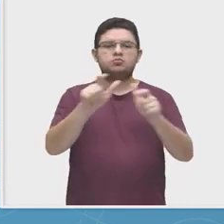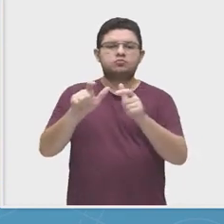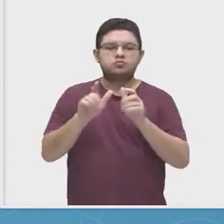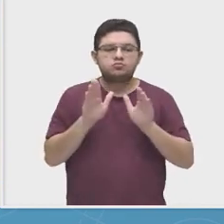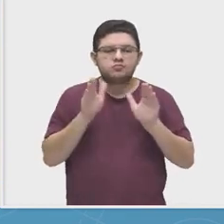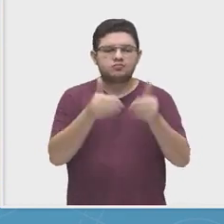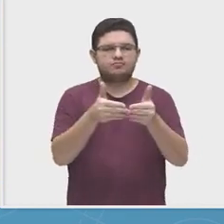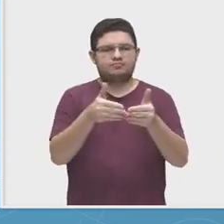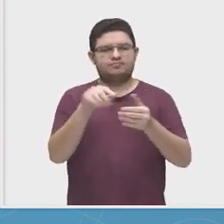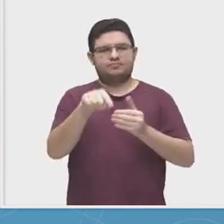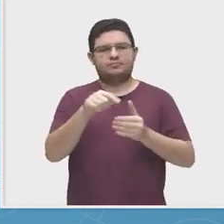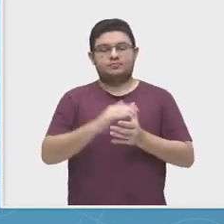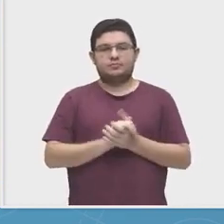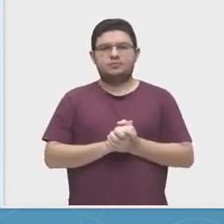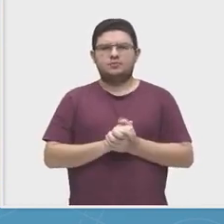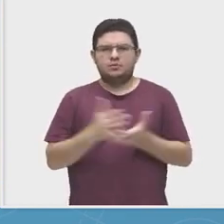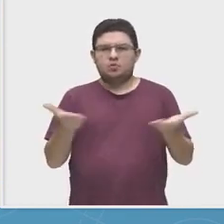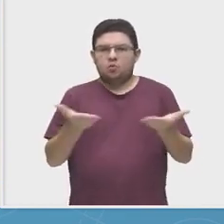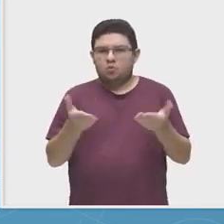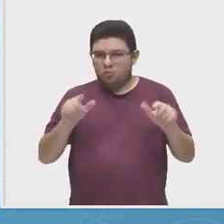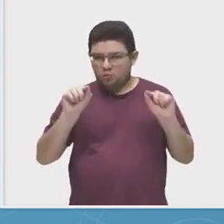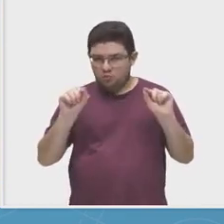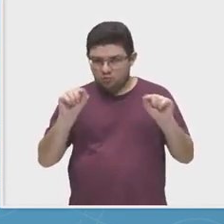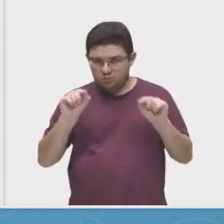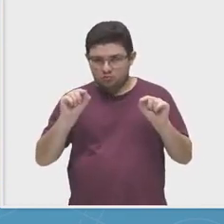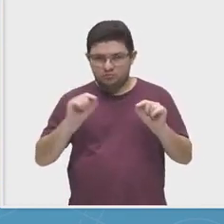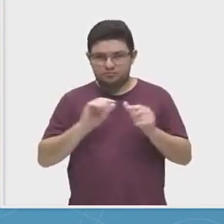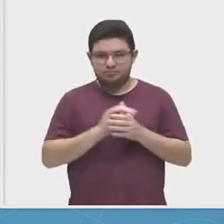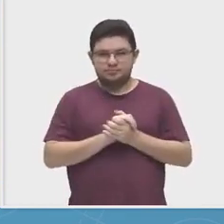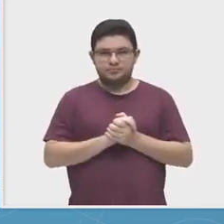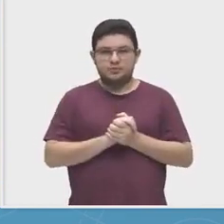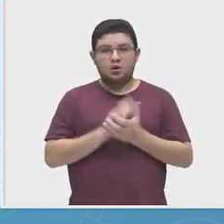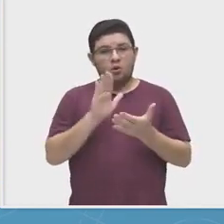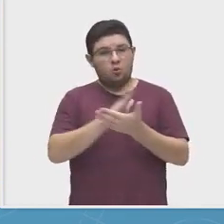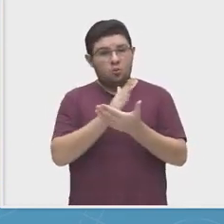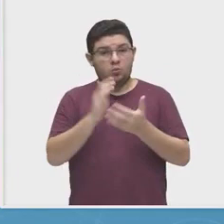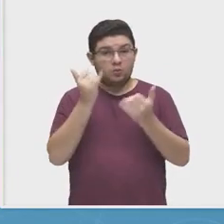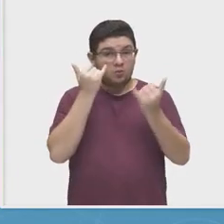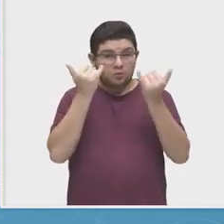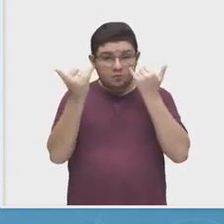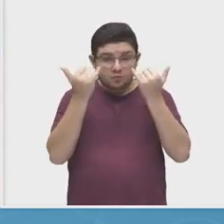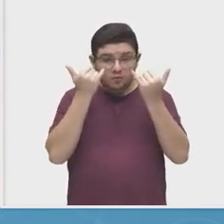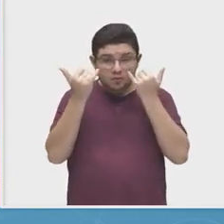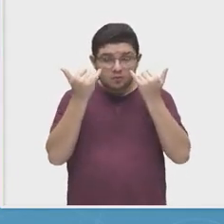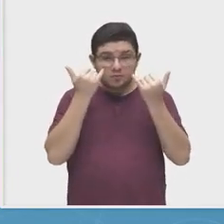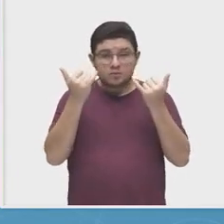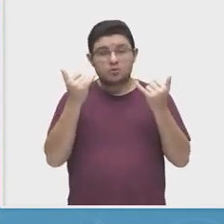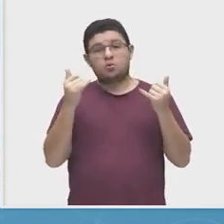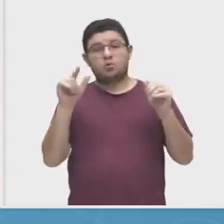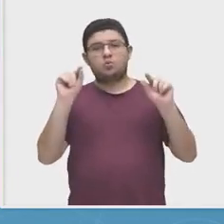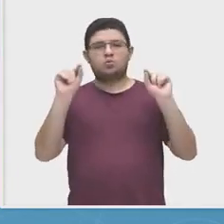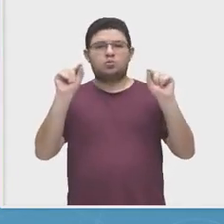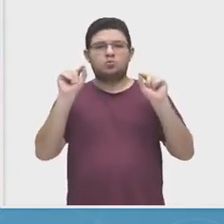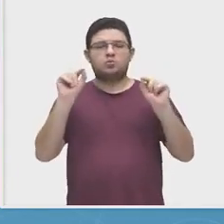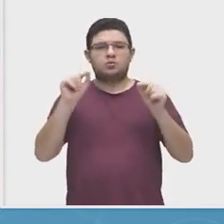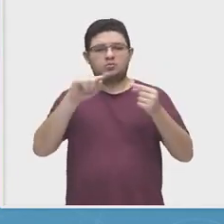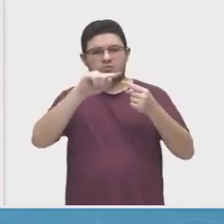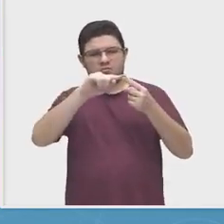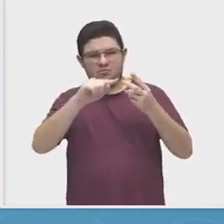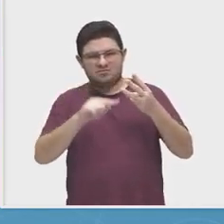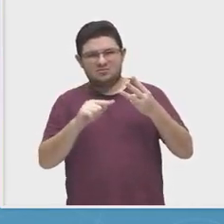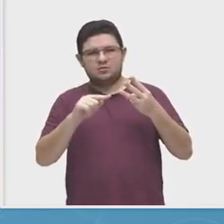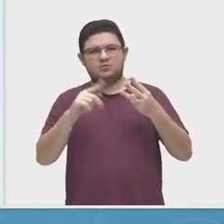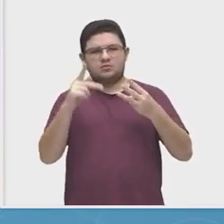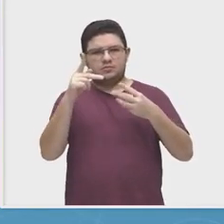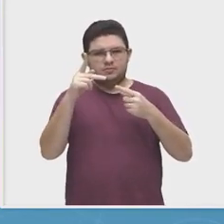certo? Vamos ver agora, gente, algumas informações um pouquinho mais, né, de informações sobre essas três preposições. Olha